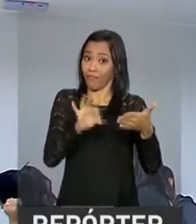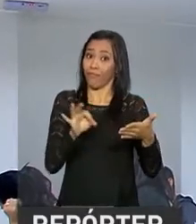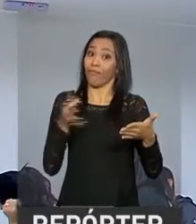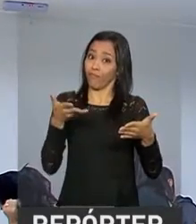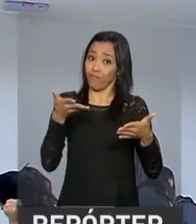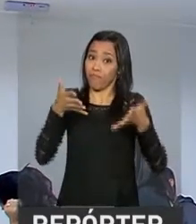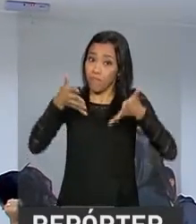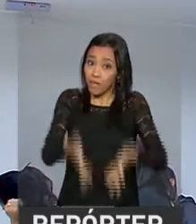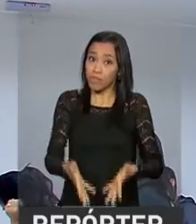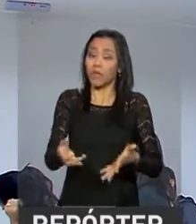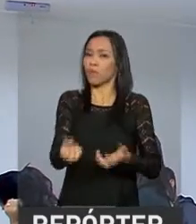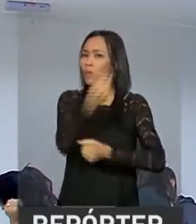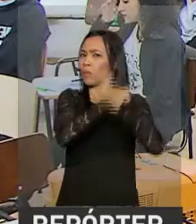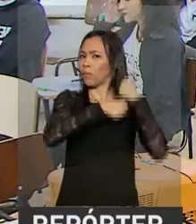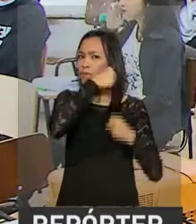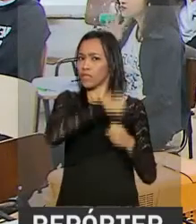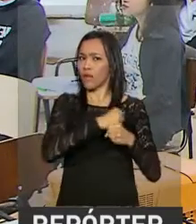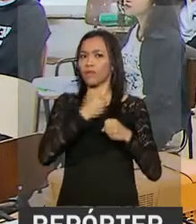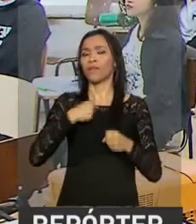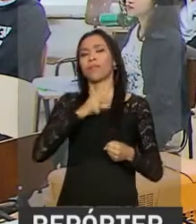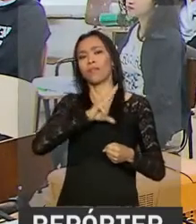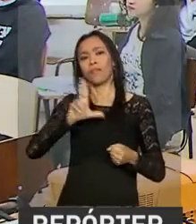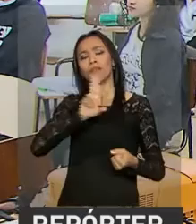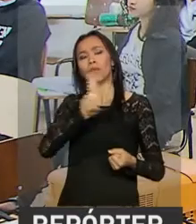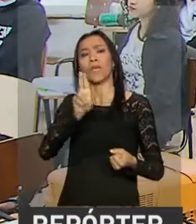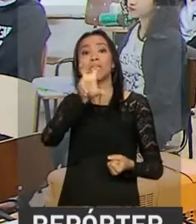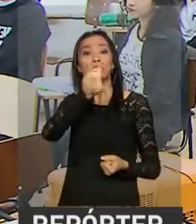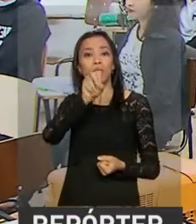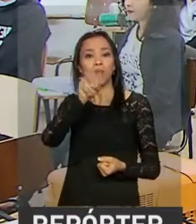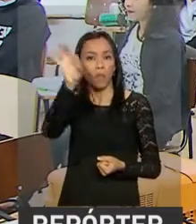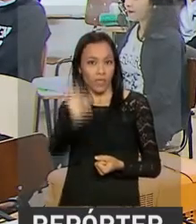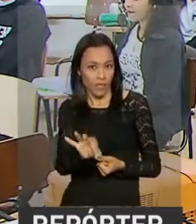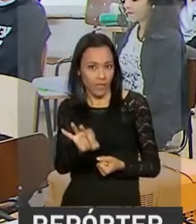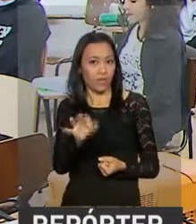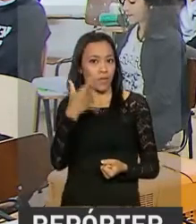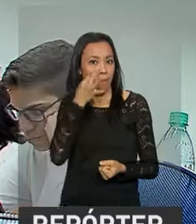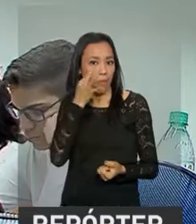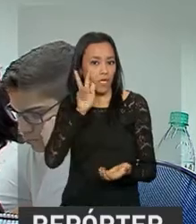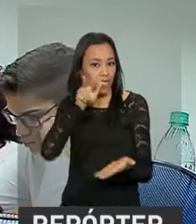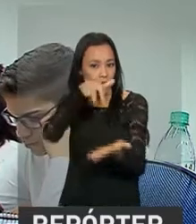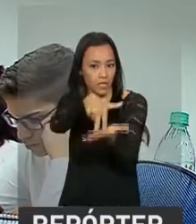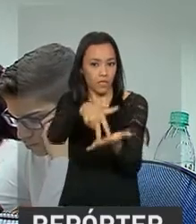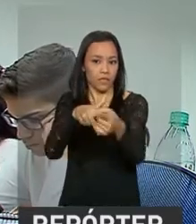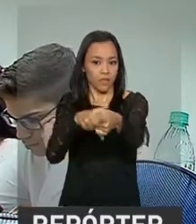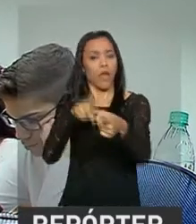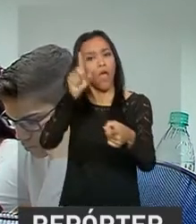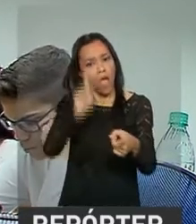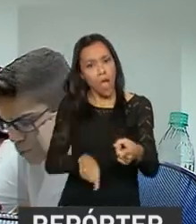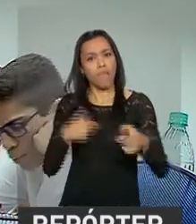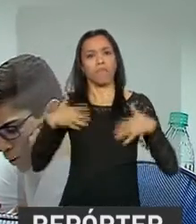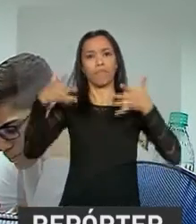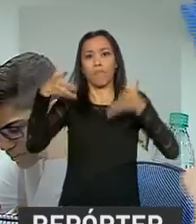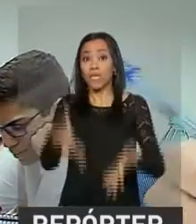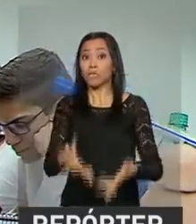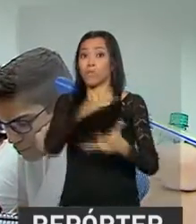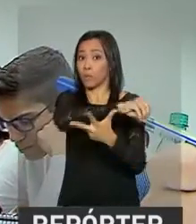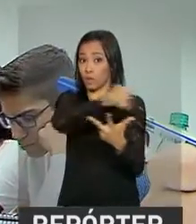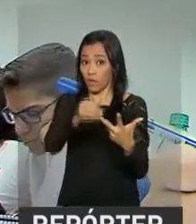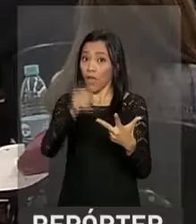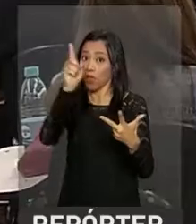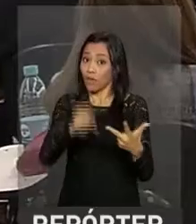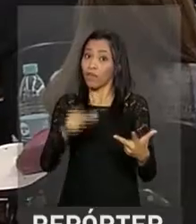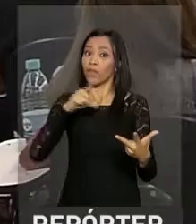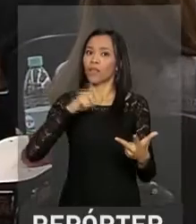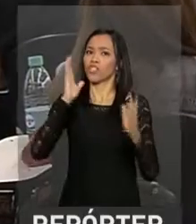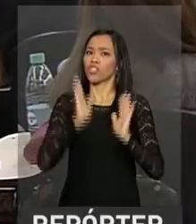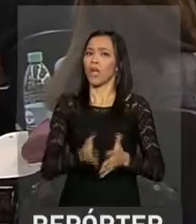fizeram o exame no ano passado e que tenham registrado pelo menos 50% de presença. São considerados participantes os estudantes que